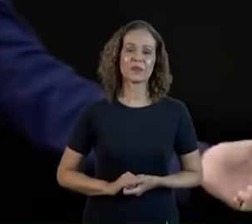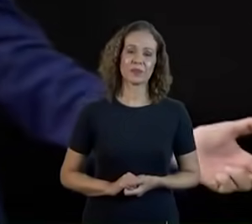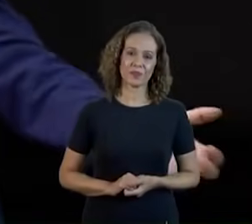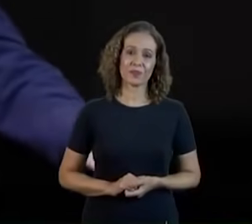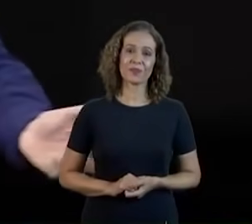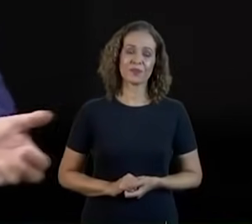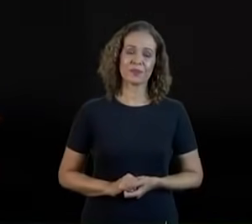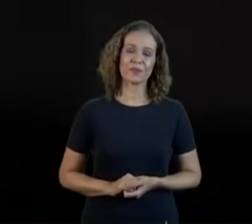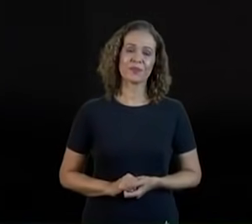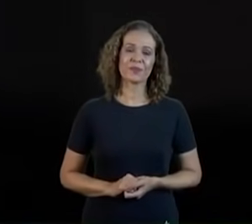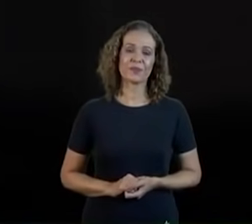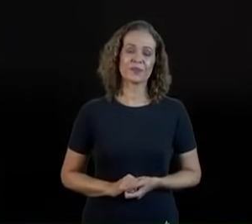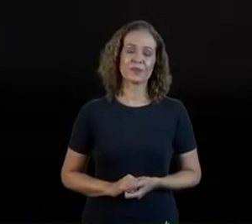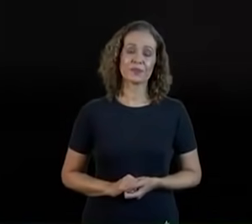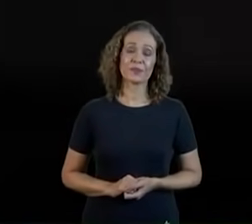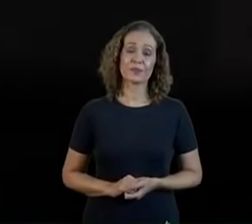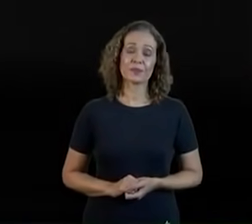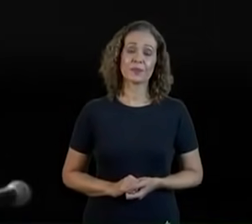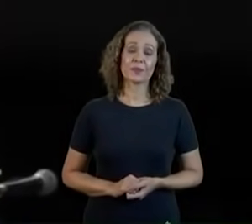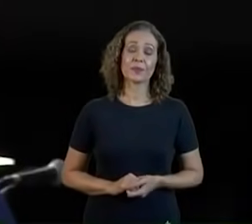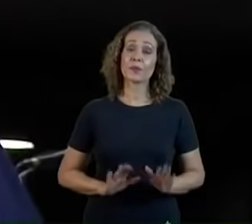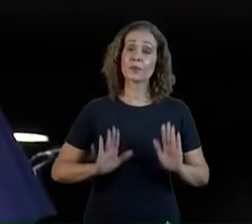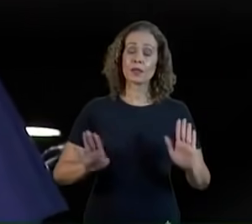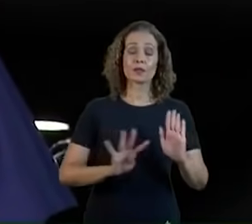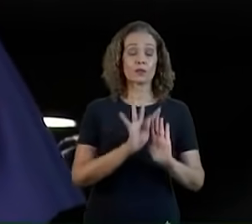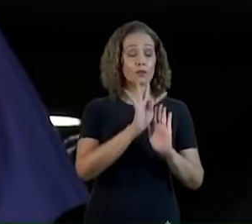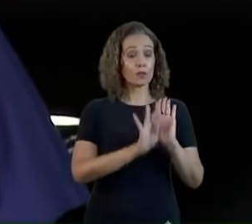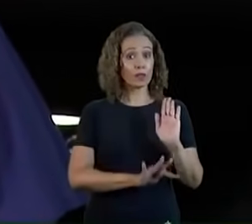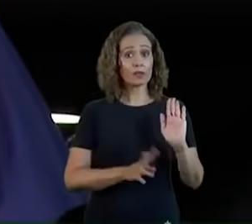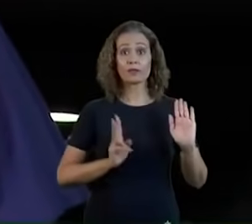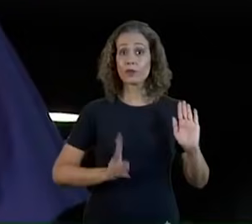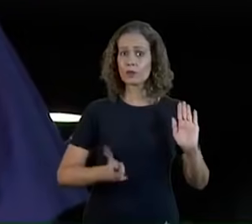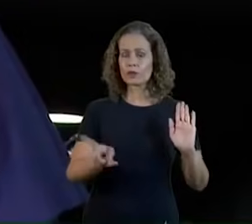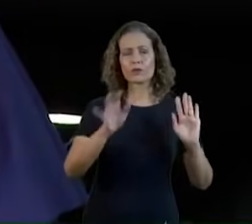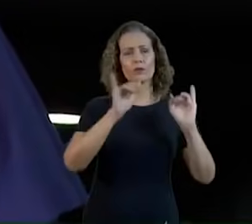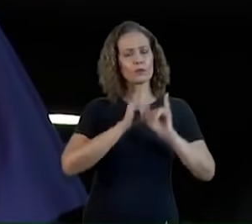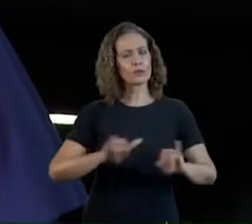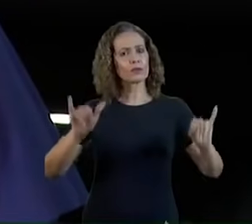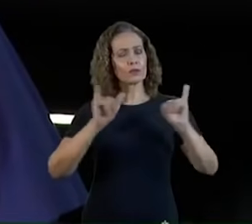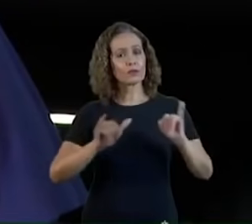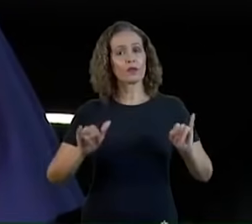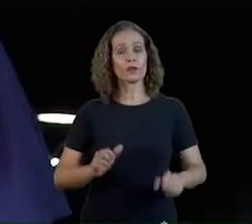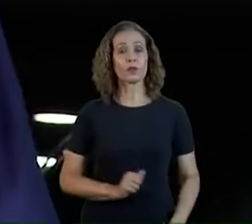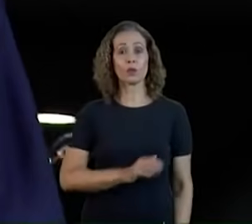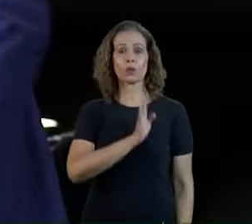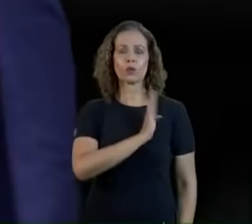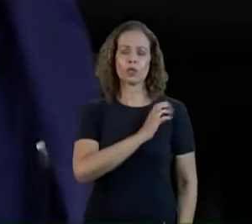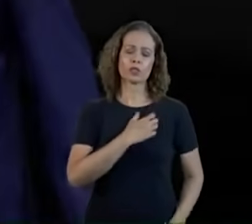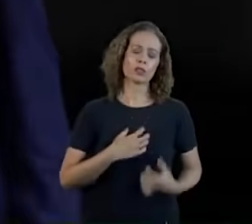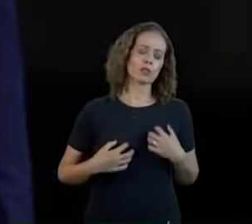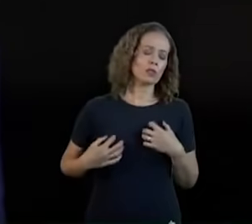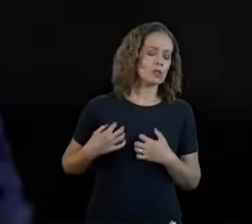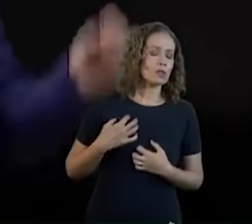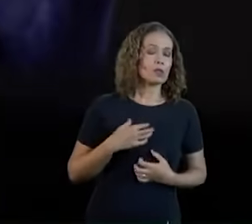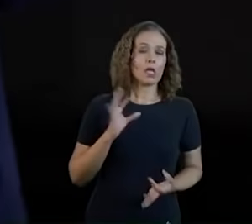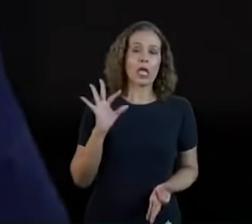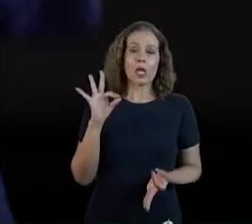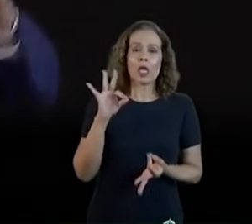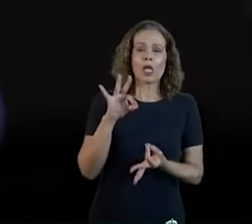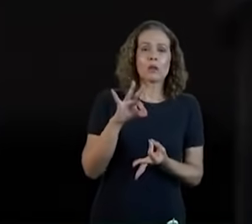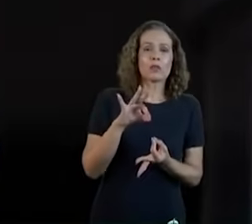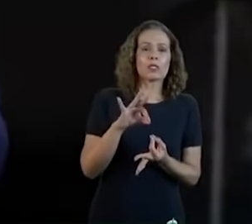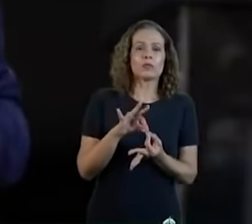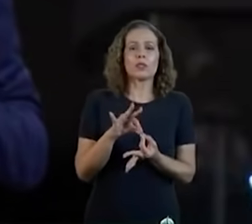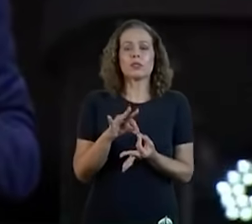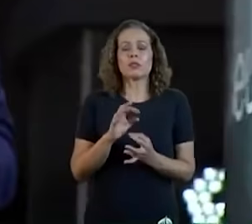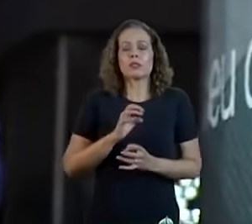né? Mas o texto continua dizendo: o coração angustiado oprime o espírito. Como que nós